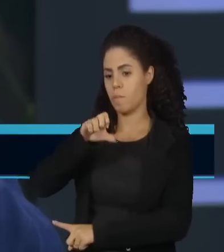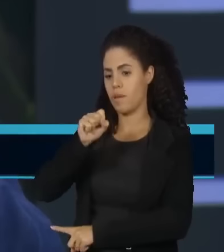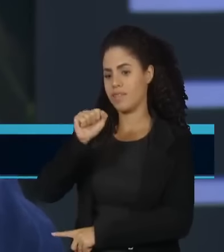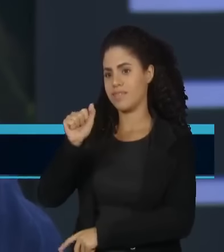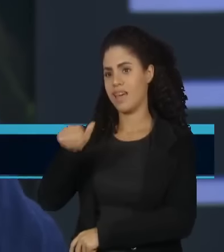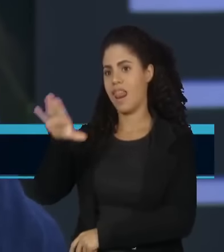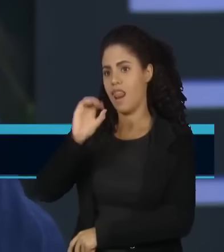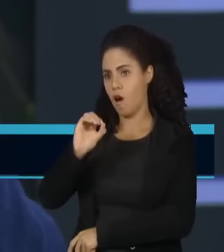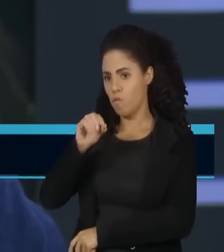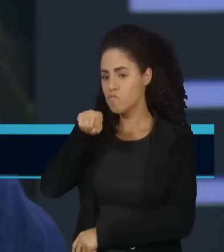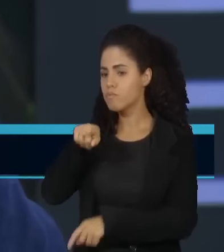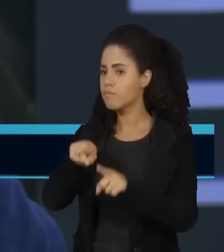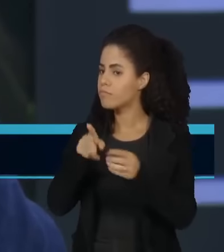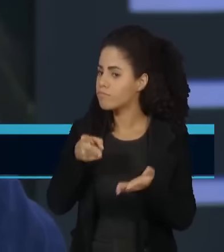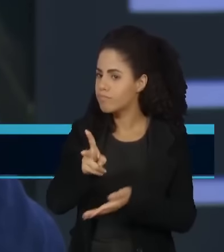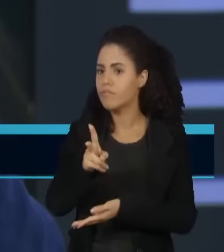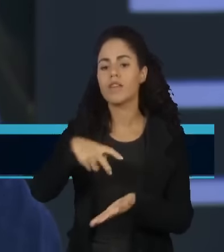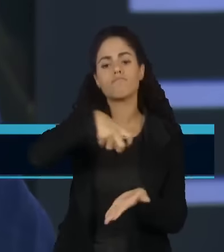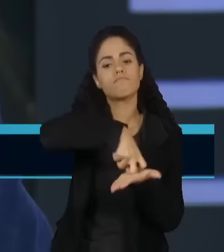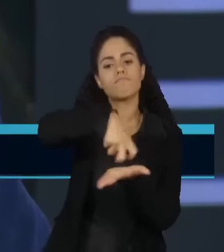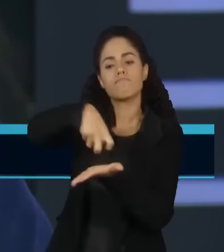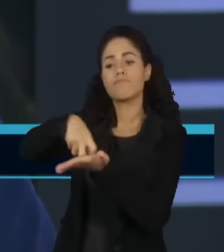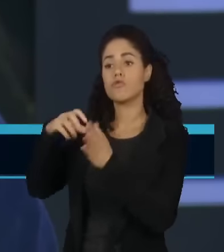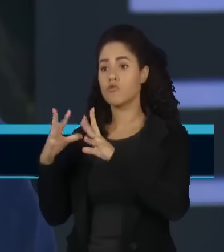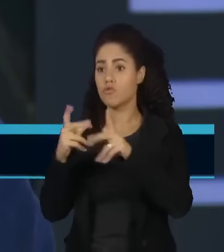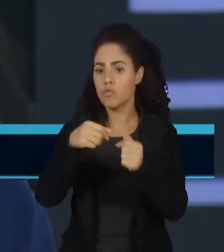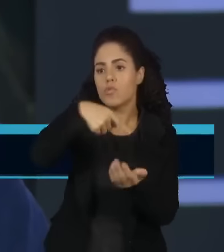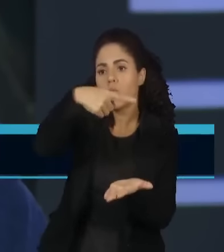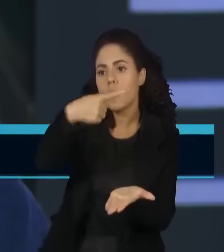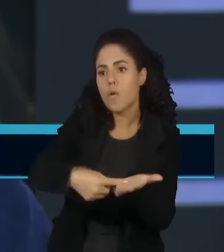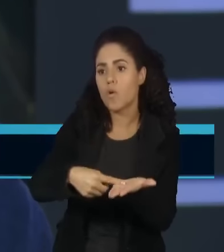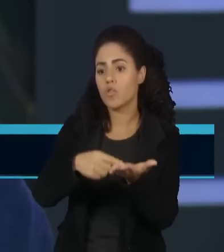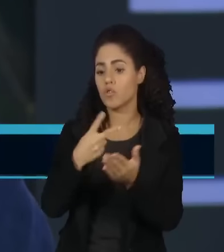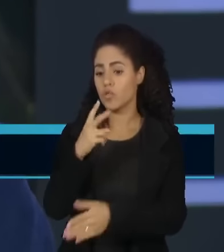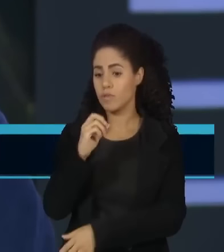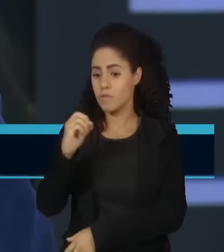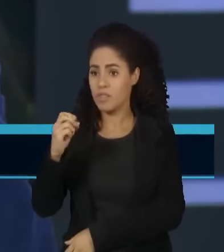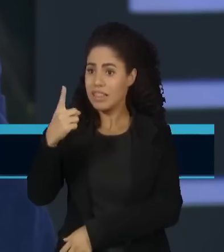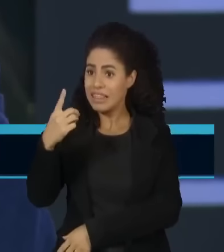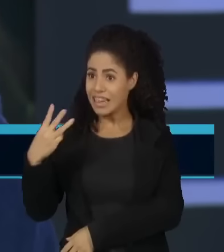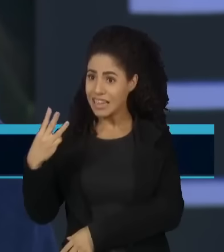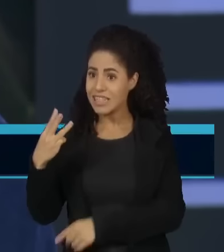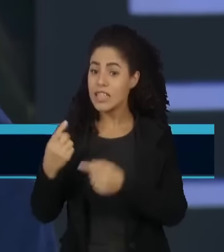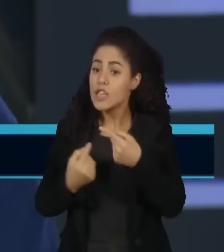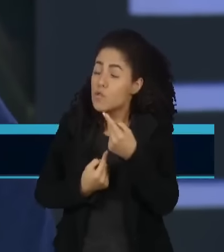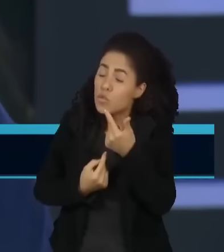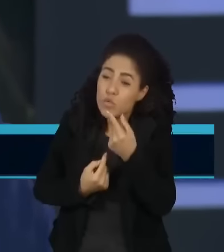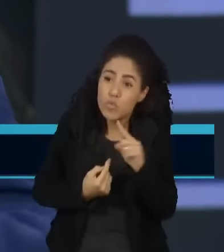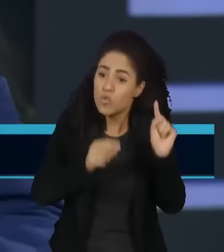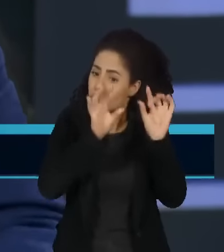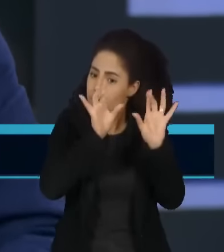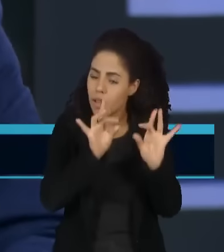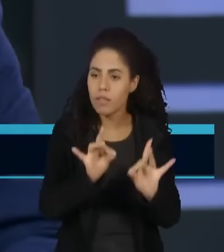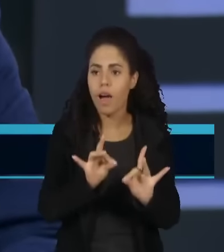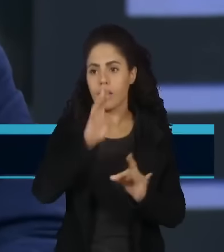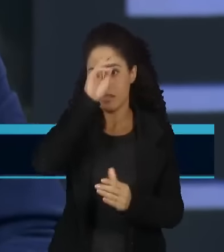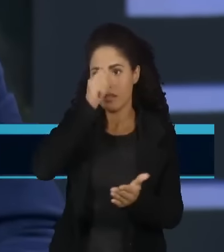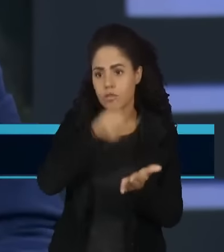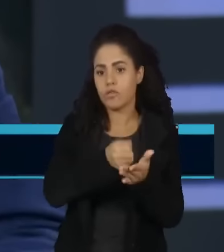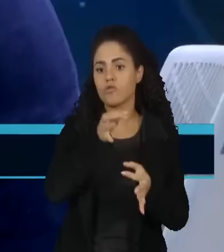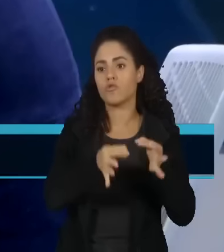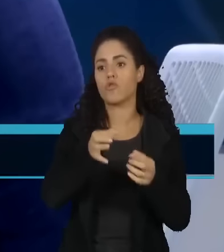de 53 sessões, veio as condenações. O acórdão saiu em 2013 e os últimos embargos foram